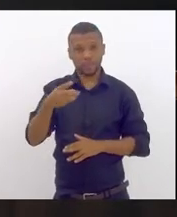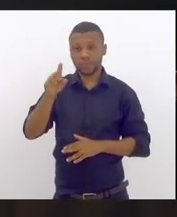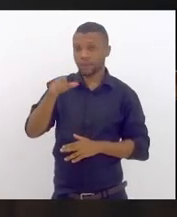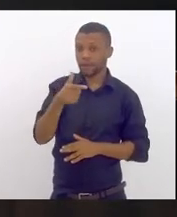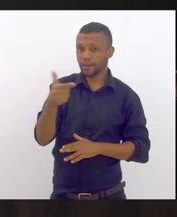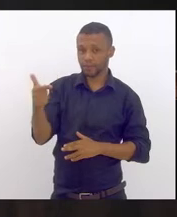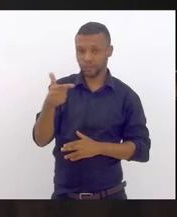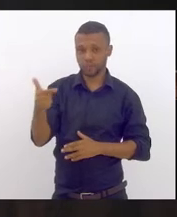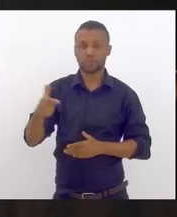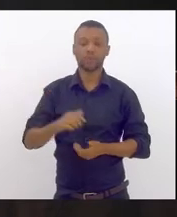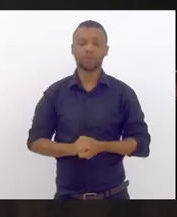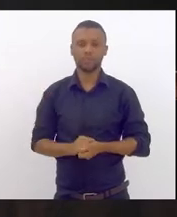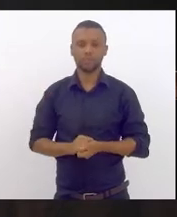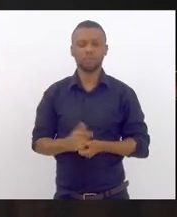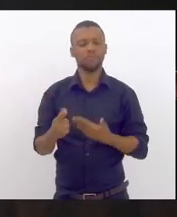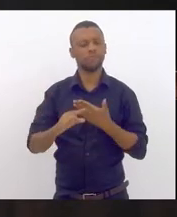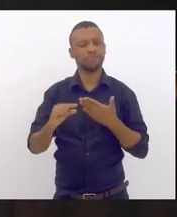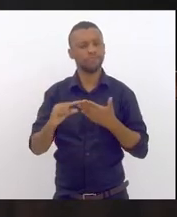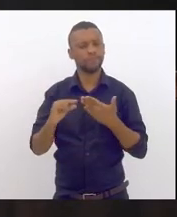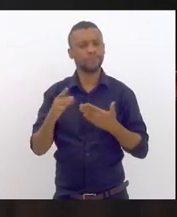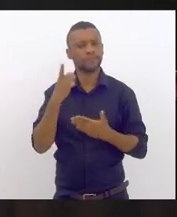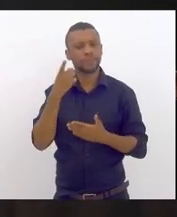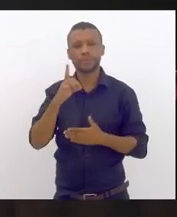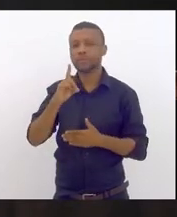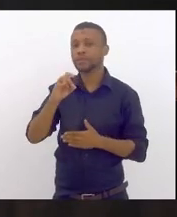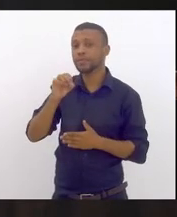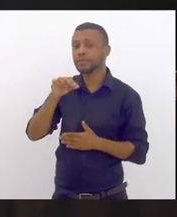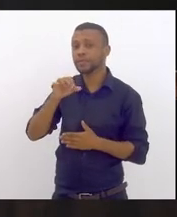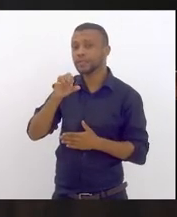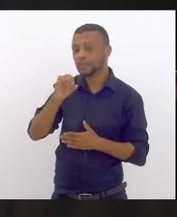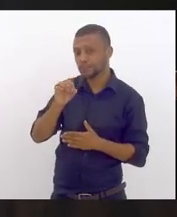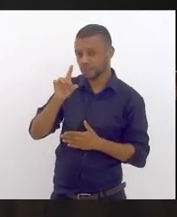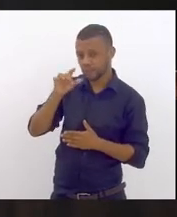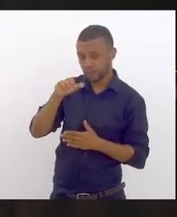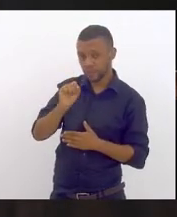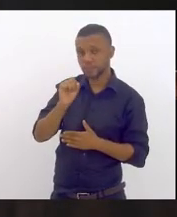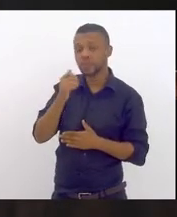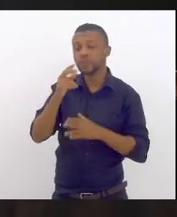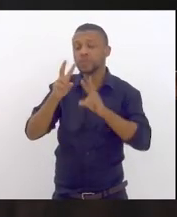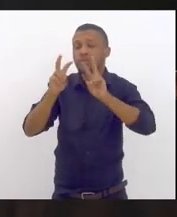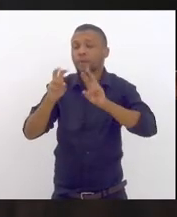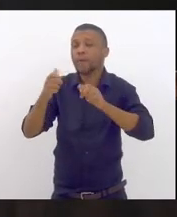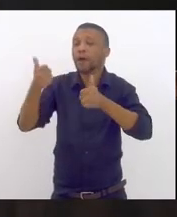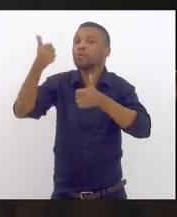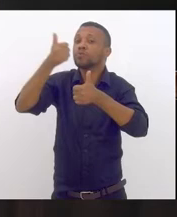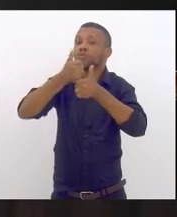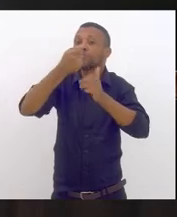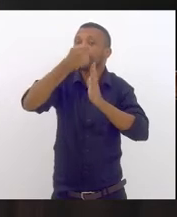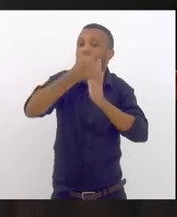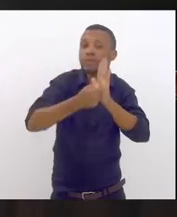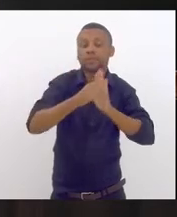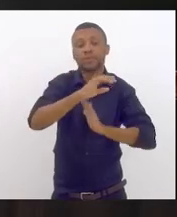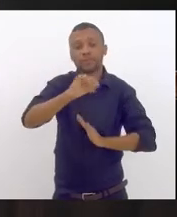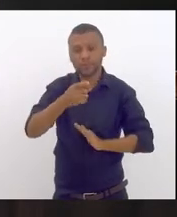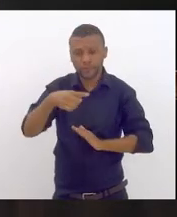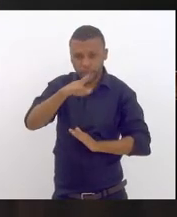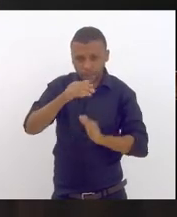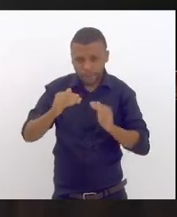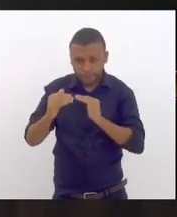22, de autoria do deputado Dionísio Lins, em votação substitutivo da CCJ. Senhores que aprovam, permaneçam como